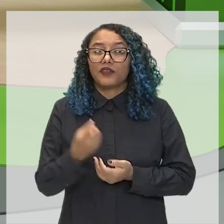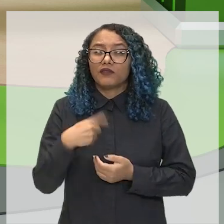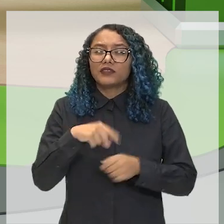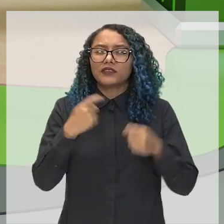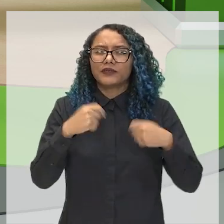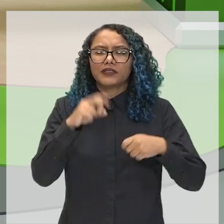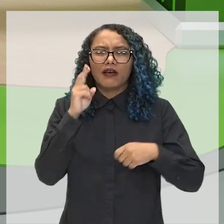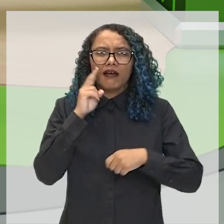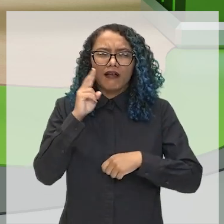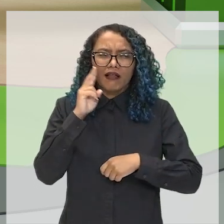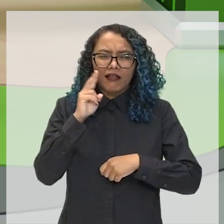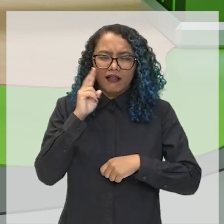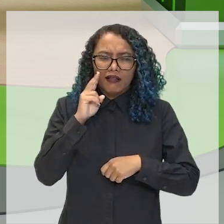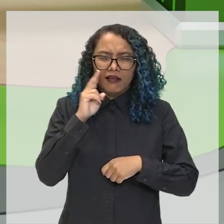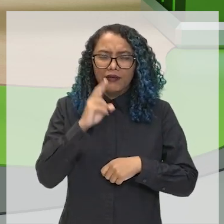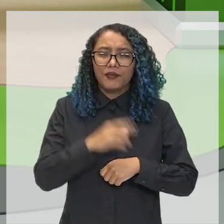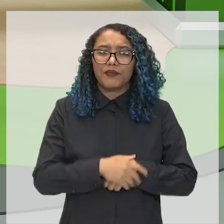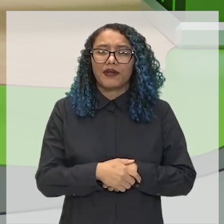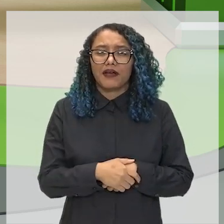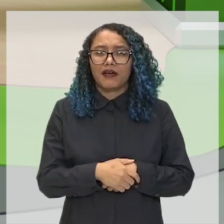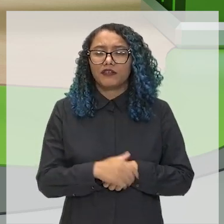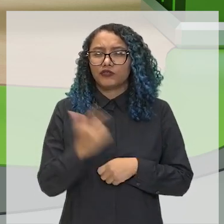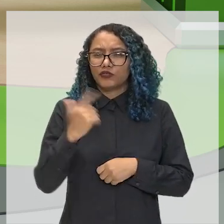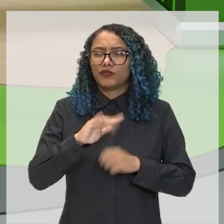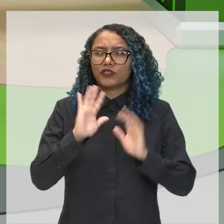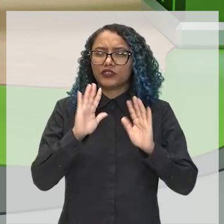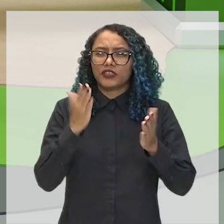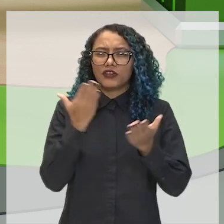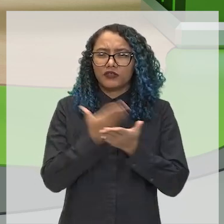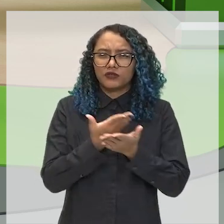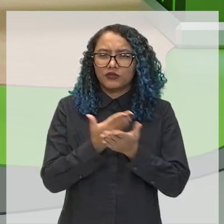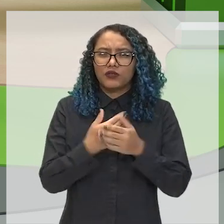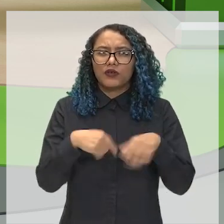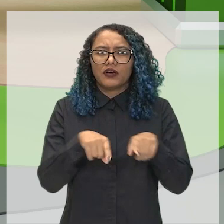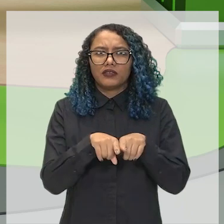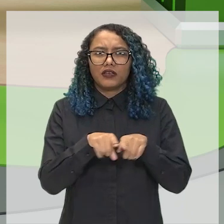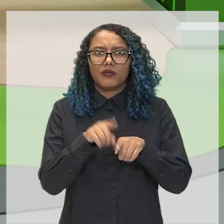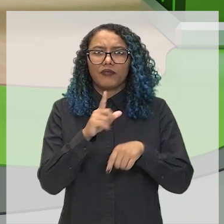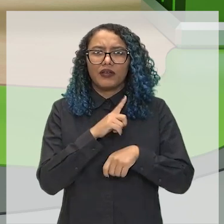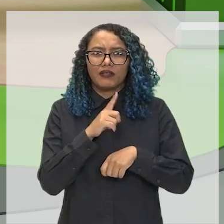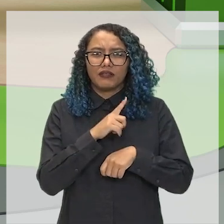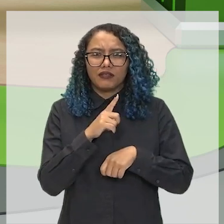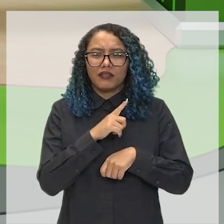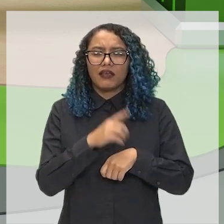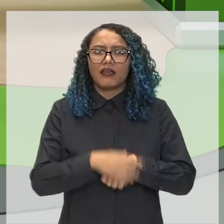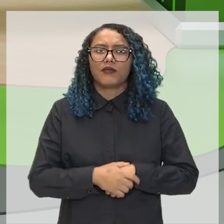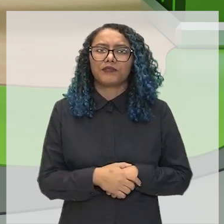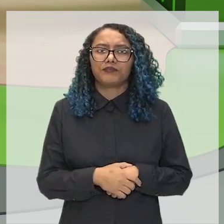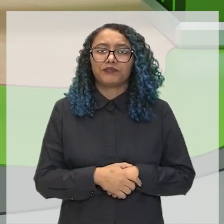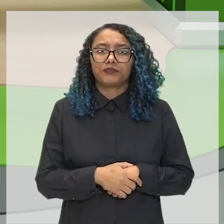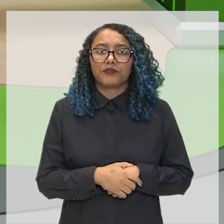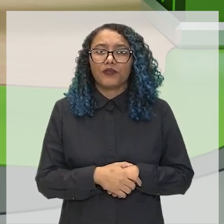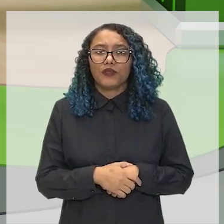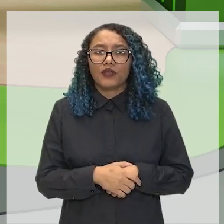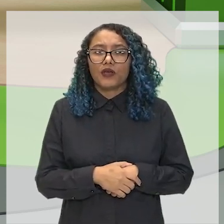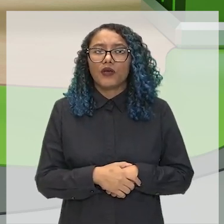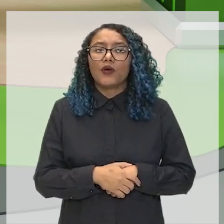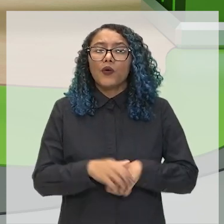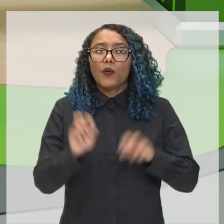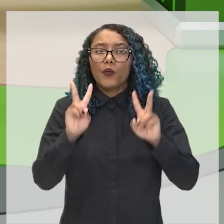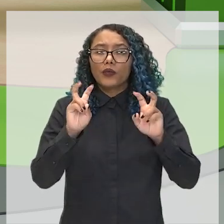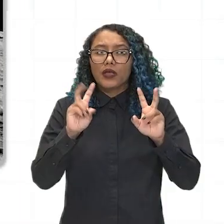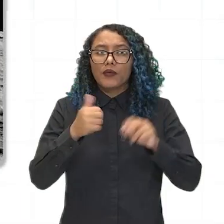aí relembrar tudo o que estudaram. E nós temos aí um dos primeiros assuntos que nós vamos falar é sobre